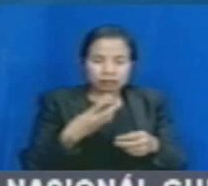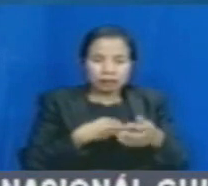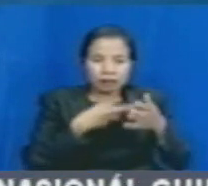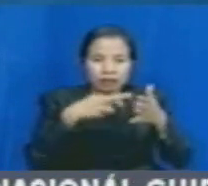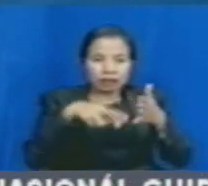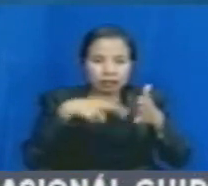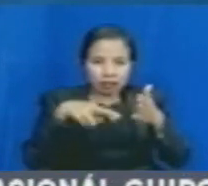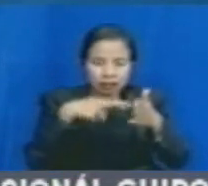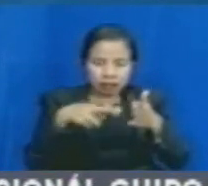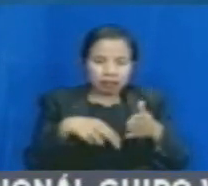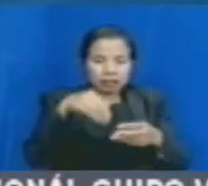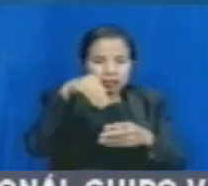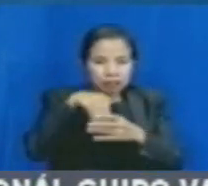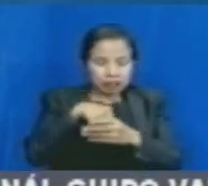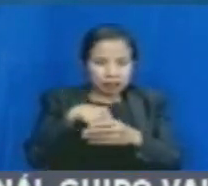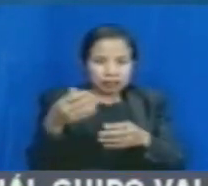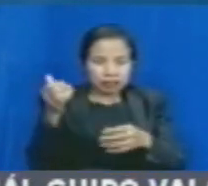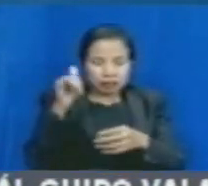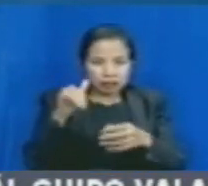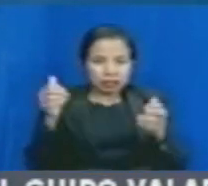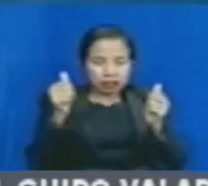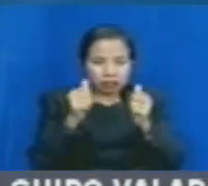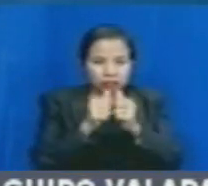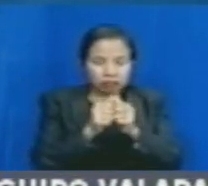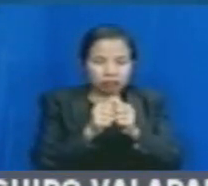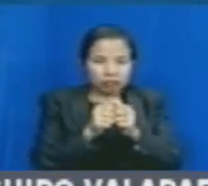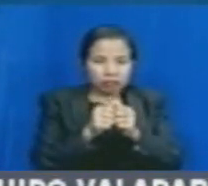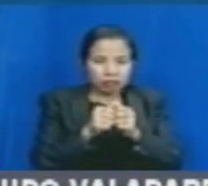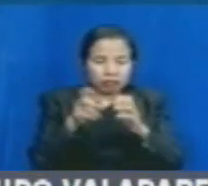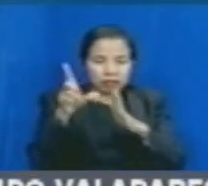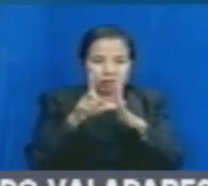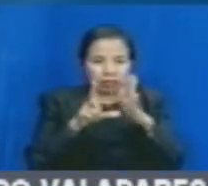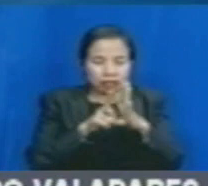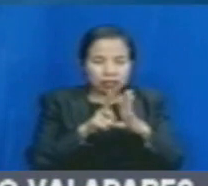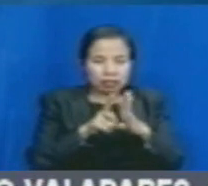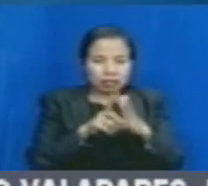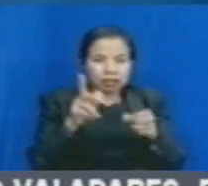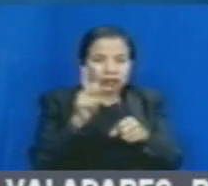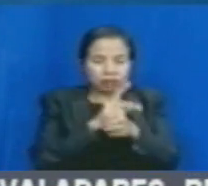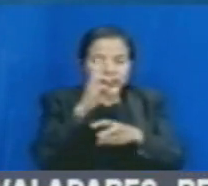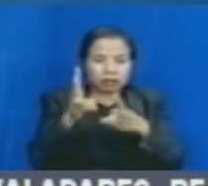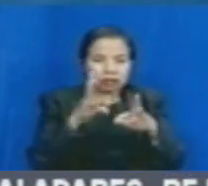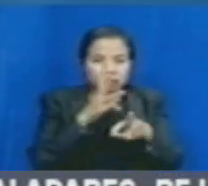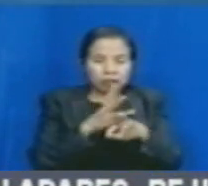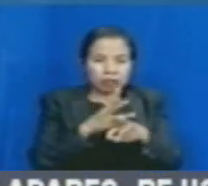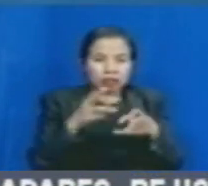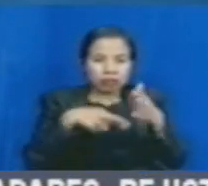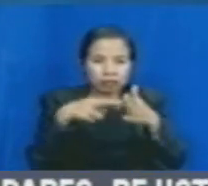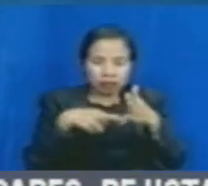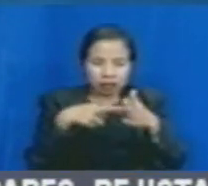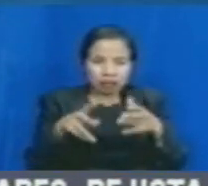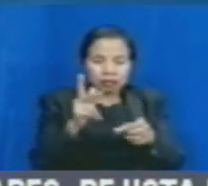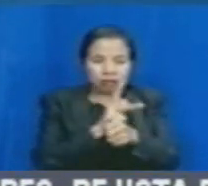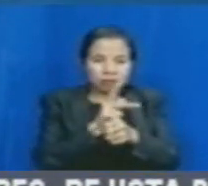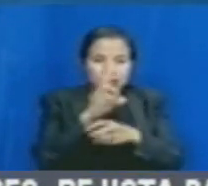regulamentos interna sira ho regime comércio global nia ho regras